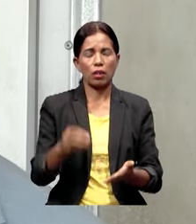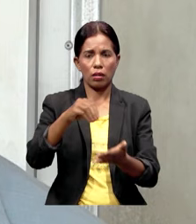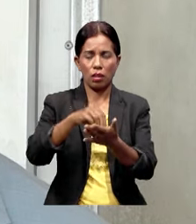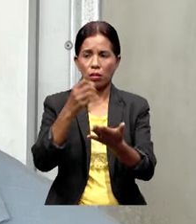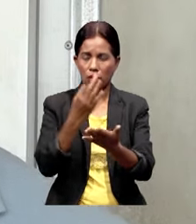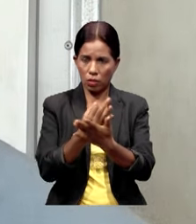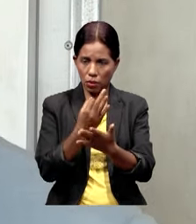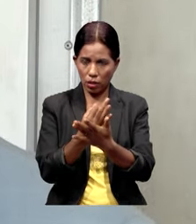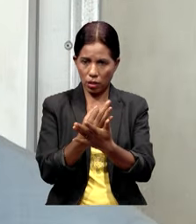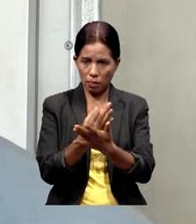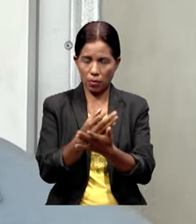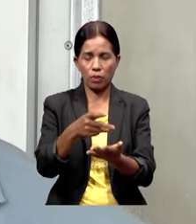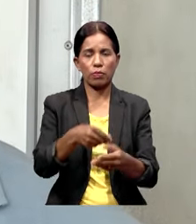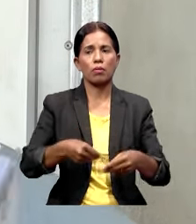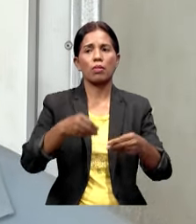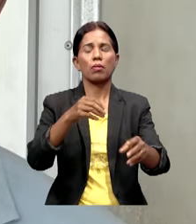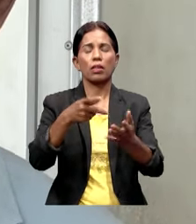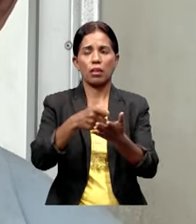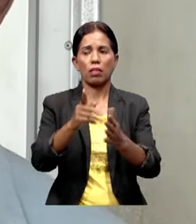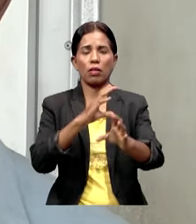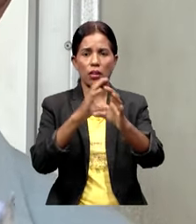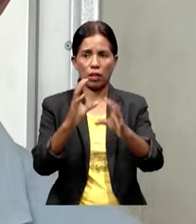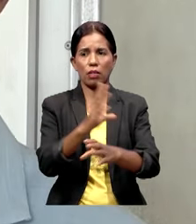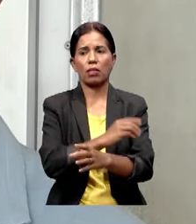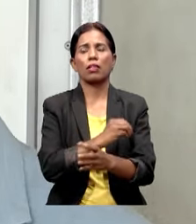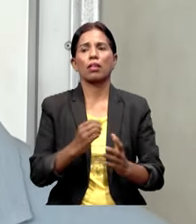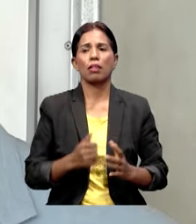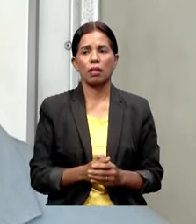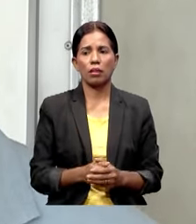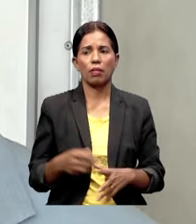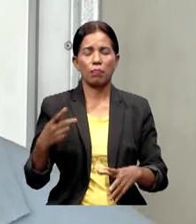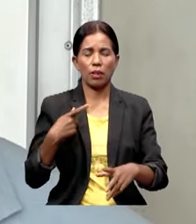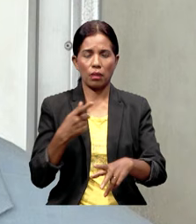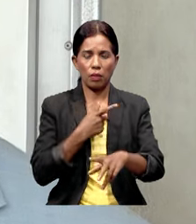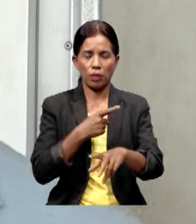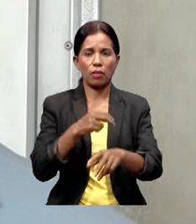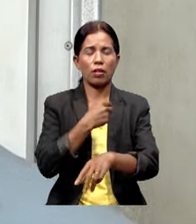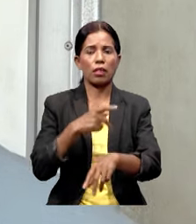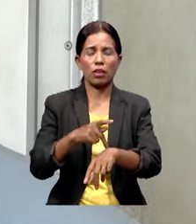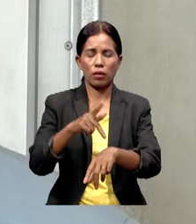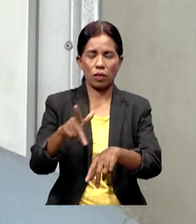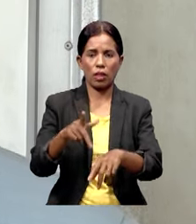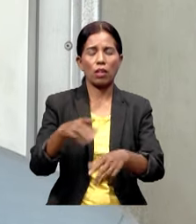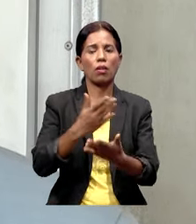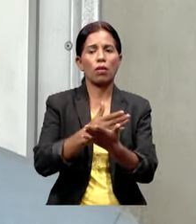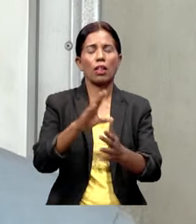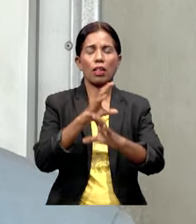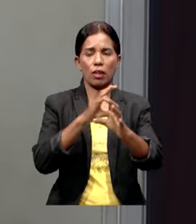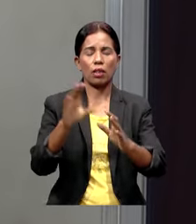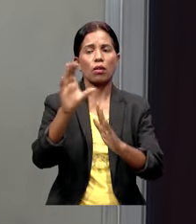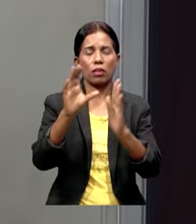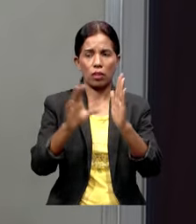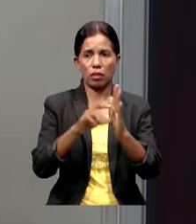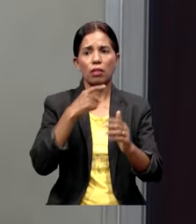para subsídio, ou lá é subsídio, mas Parlamento rola. Nem lei, nem Constituição Maruca.